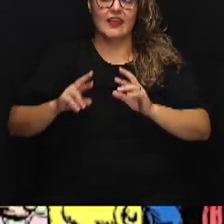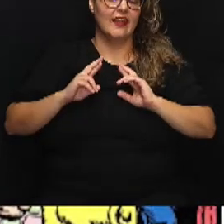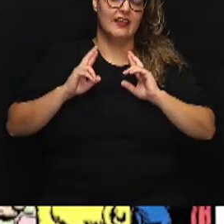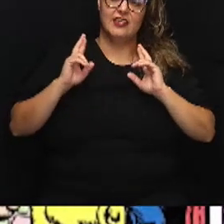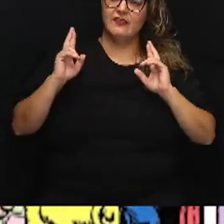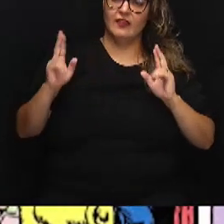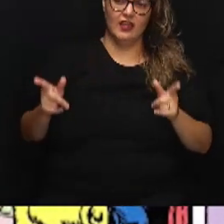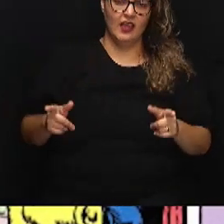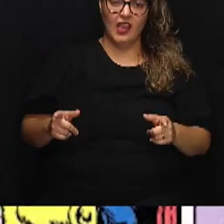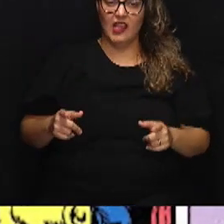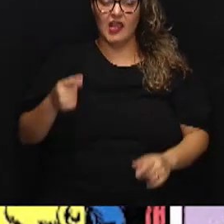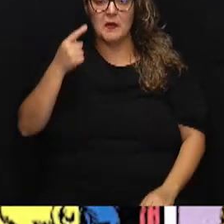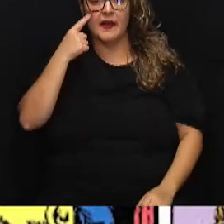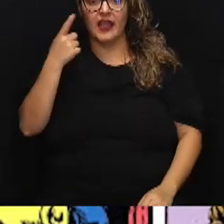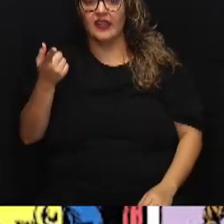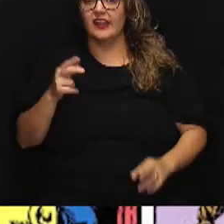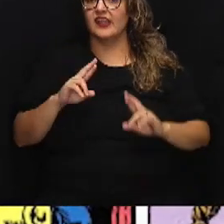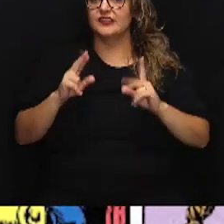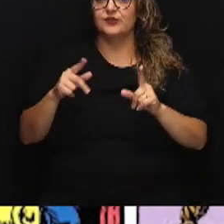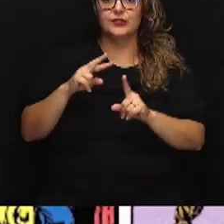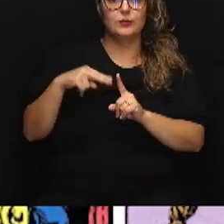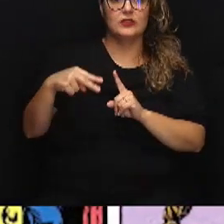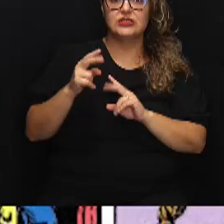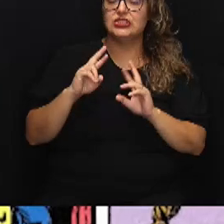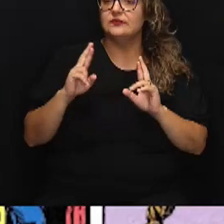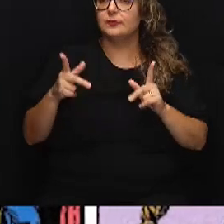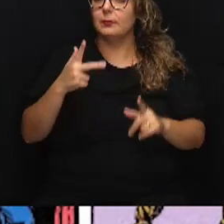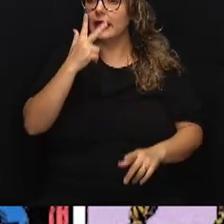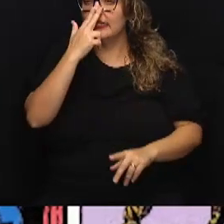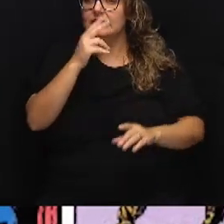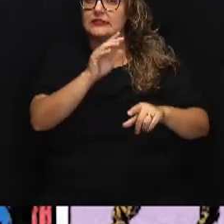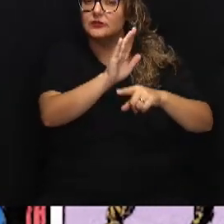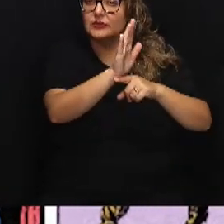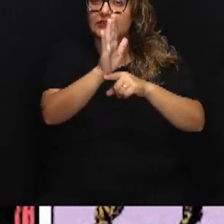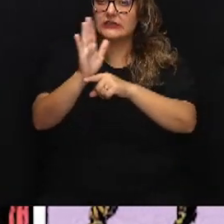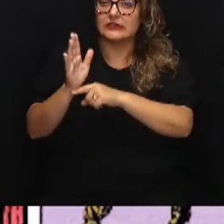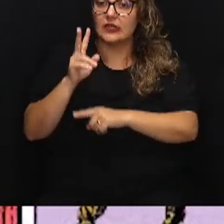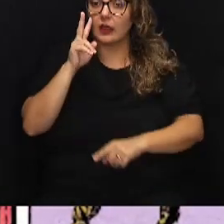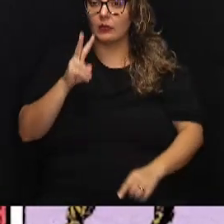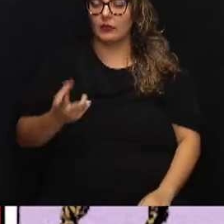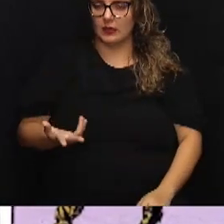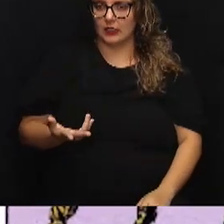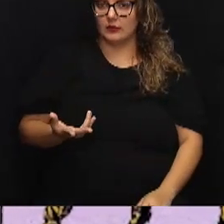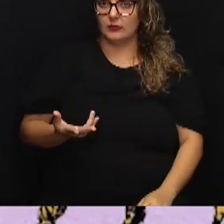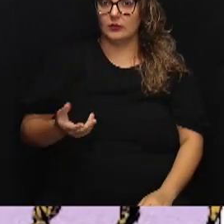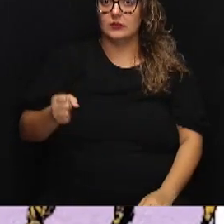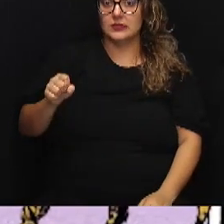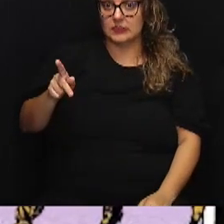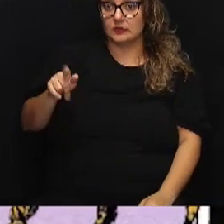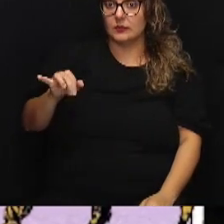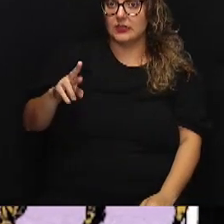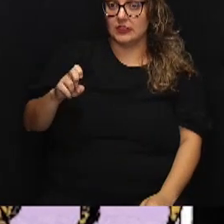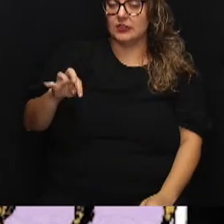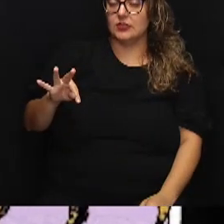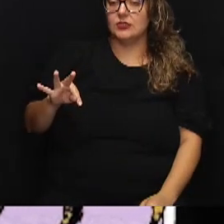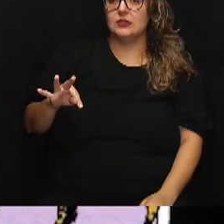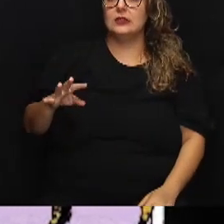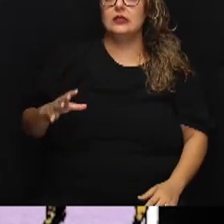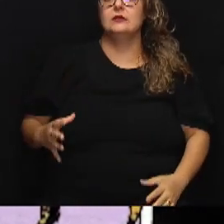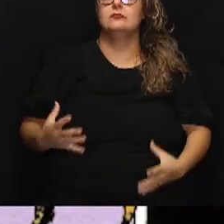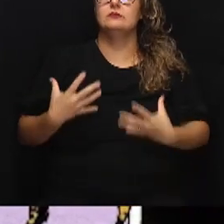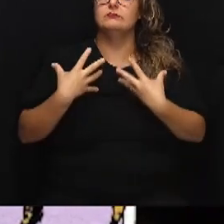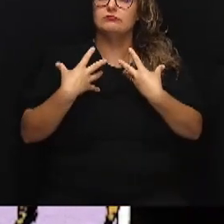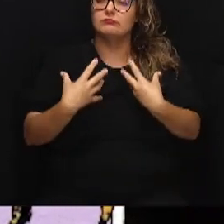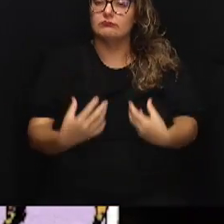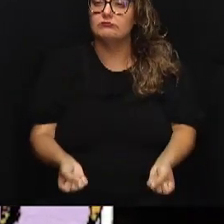é uma perspectiva diferente, é como se fosse um cinema que você estivesse vendo. O Spirit, assim, ele cativa, e é uma